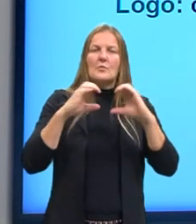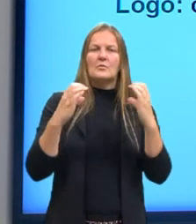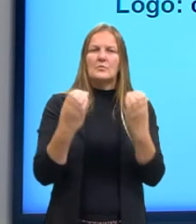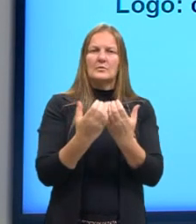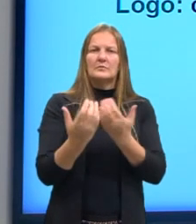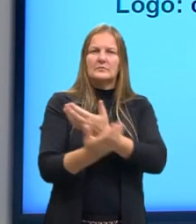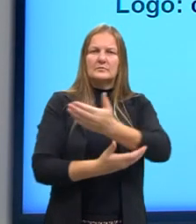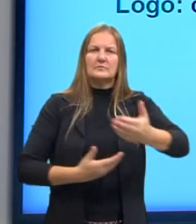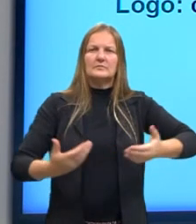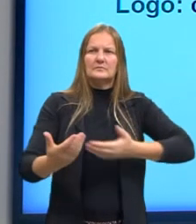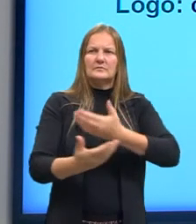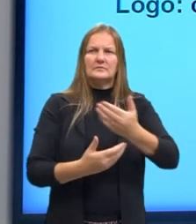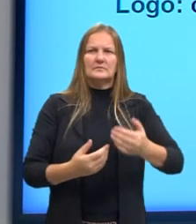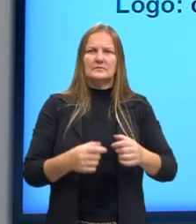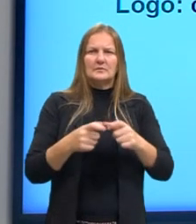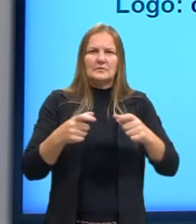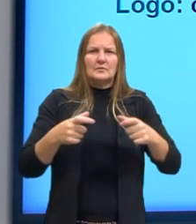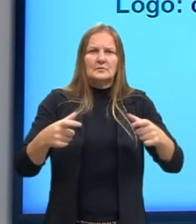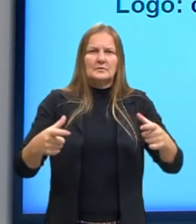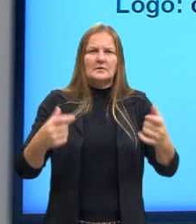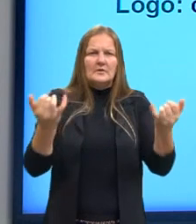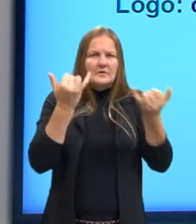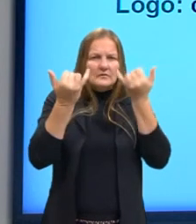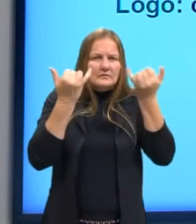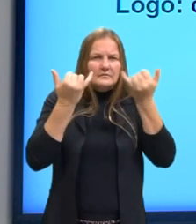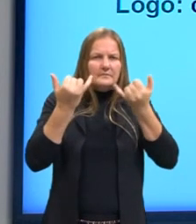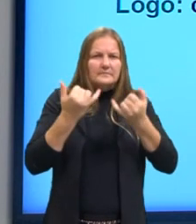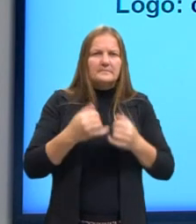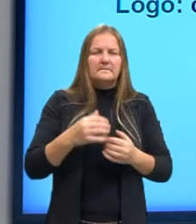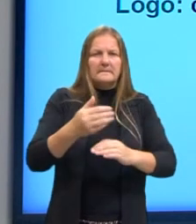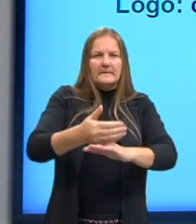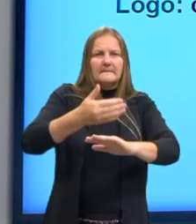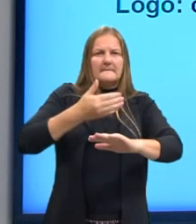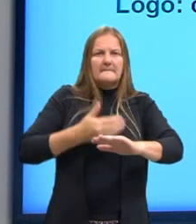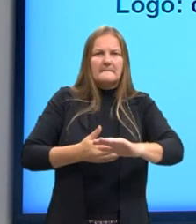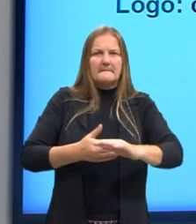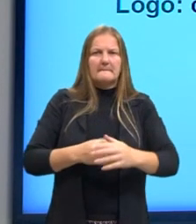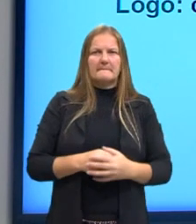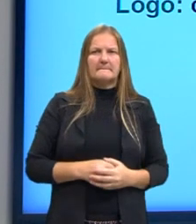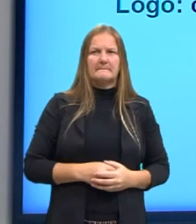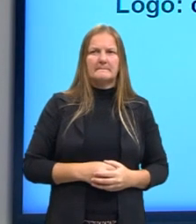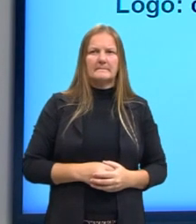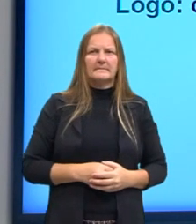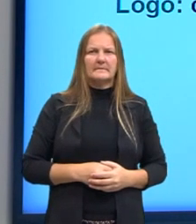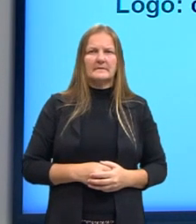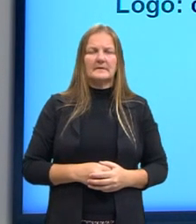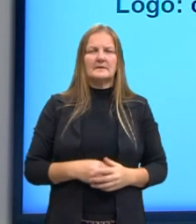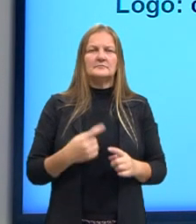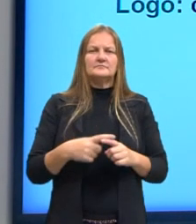de mandando Ampla informatividade prévia acerca disso traz a ideia